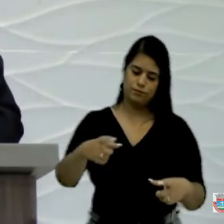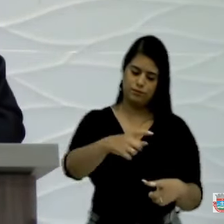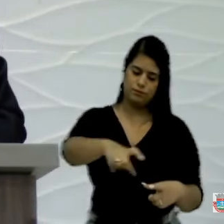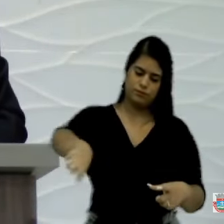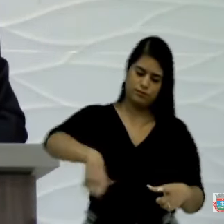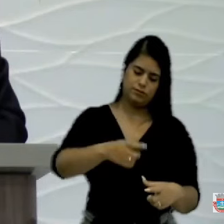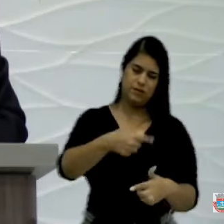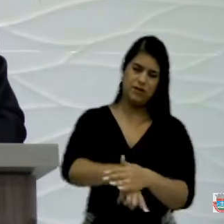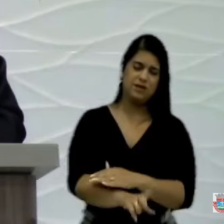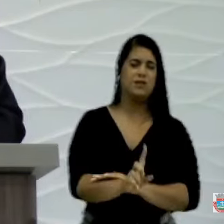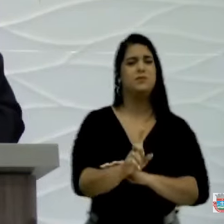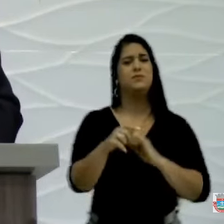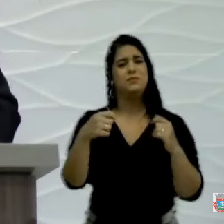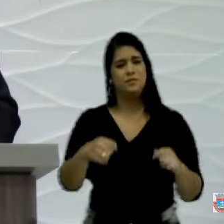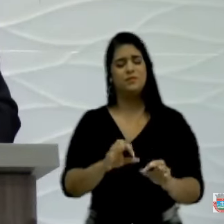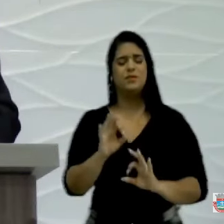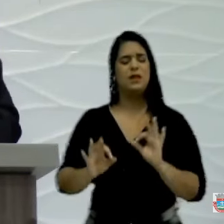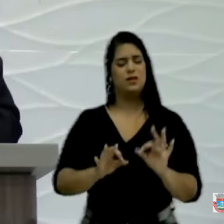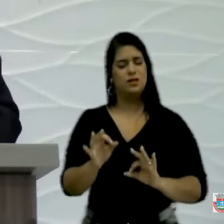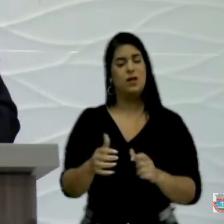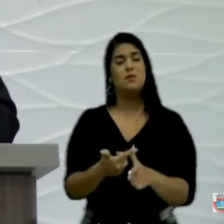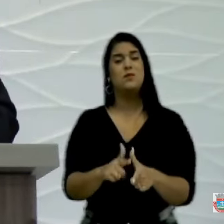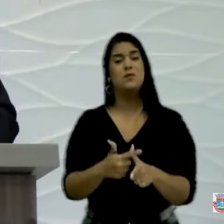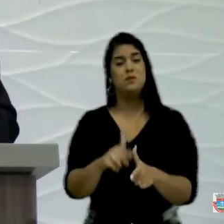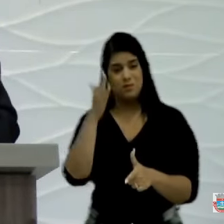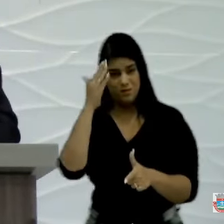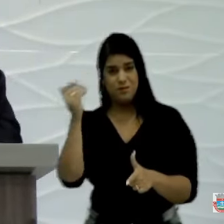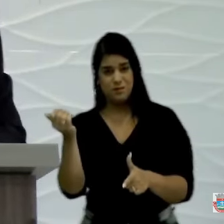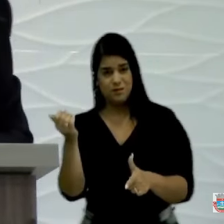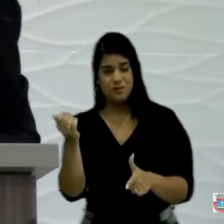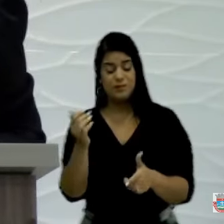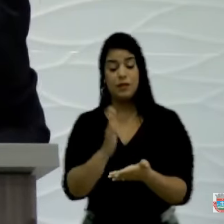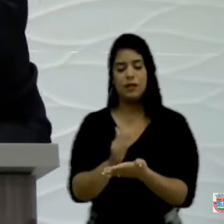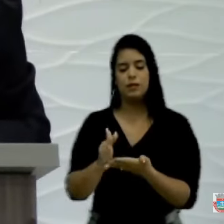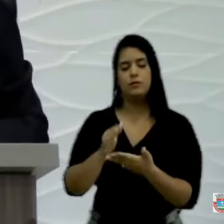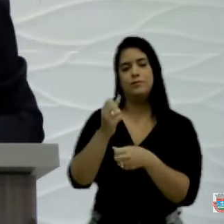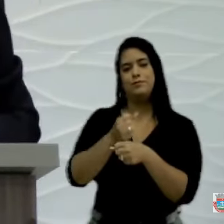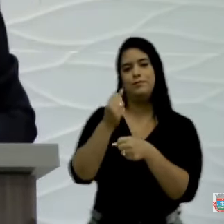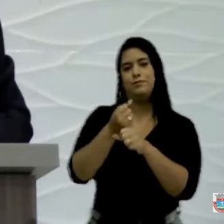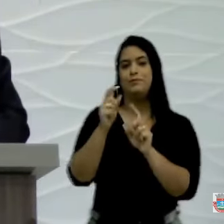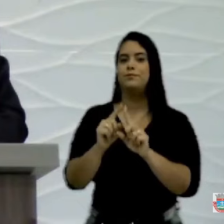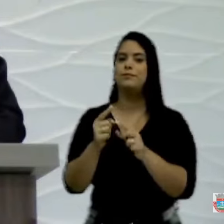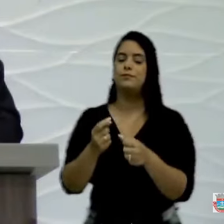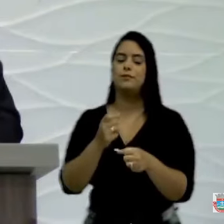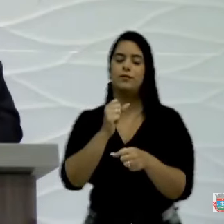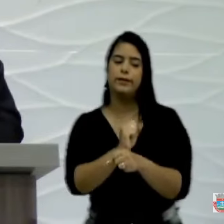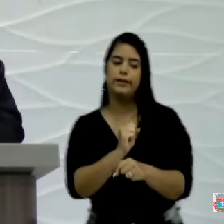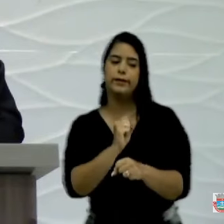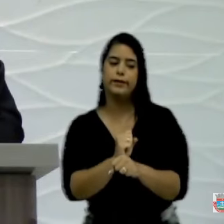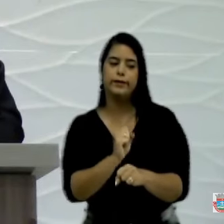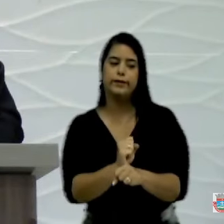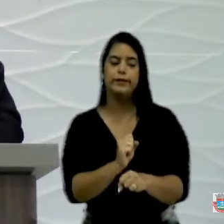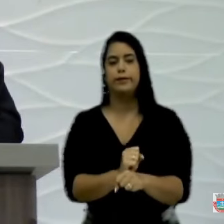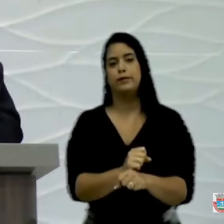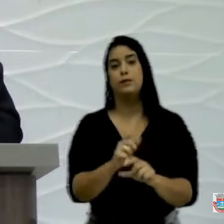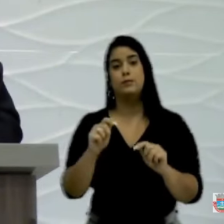Então vocês têm que fazer, têm que se organizar. O problema todinho. Começa as obras, não tem quem vá lá